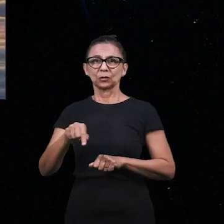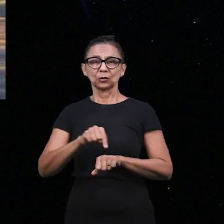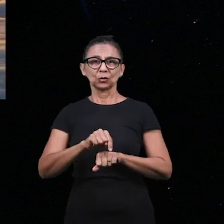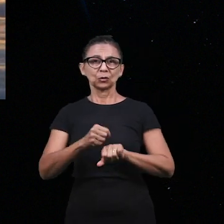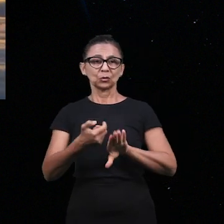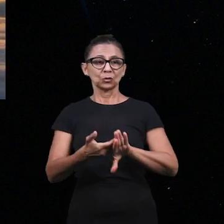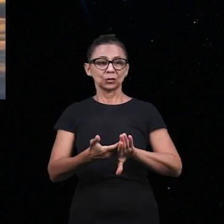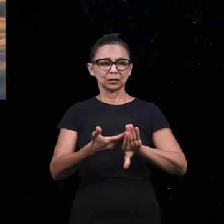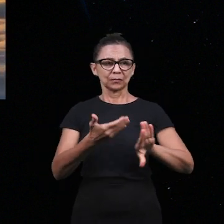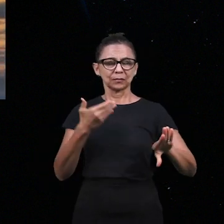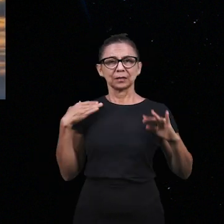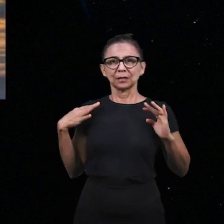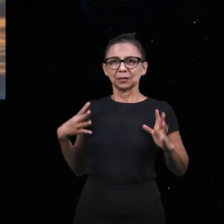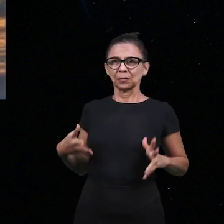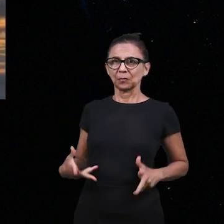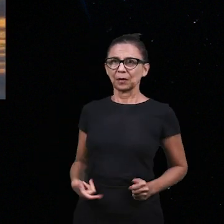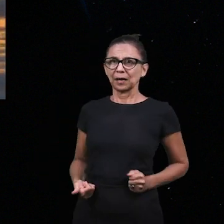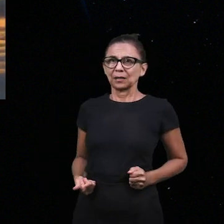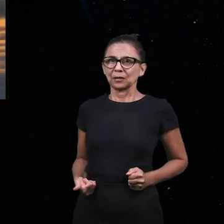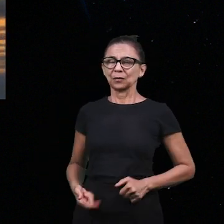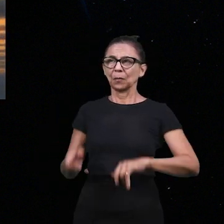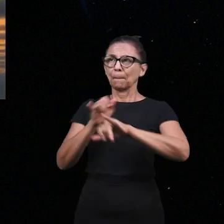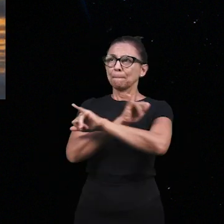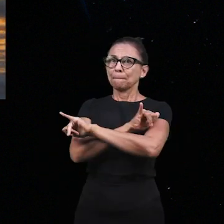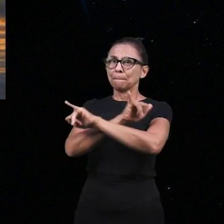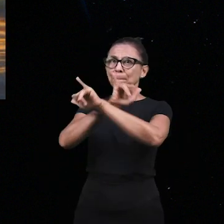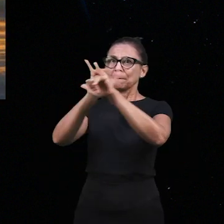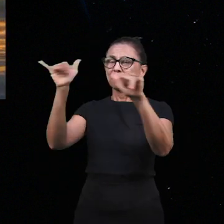regerá, vencendo vem